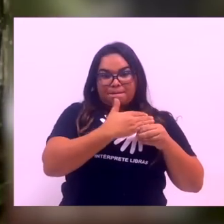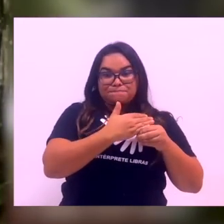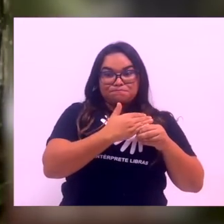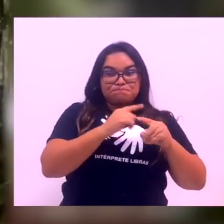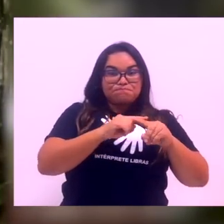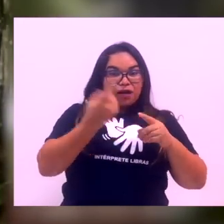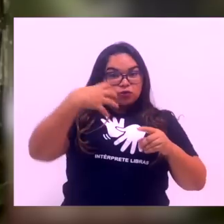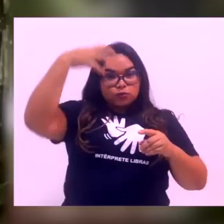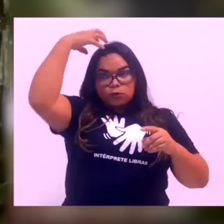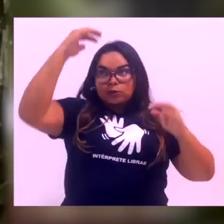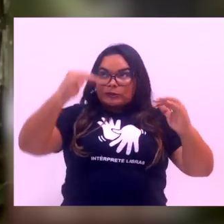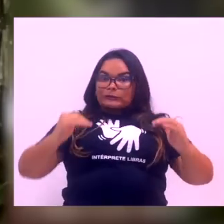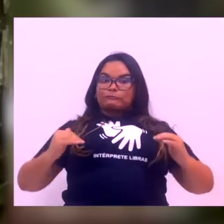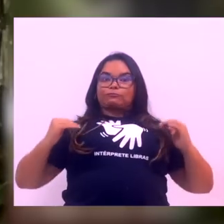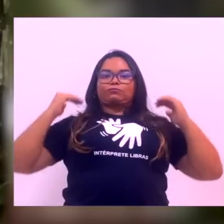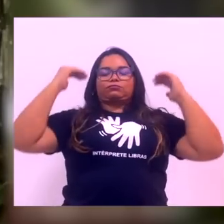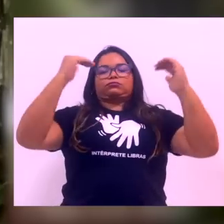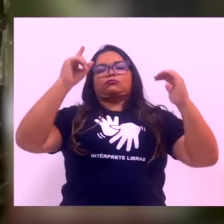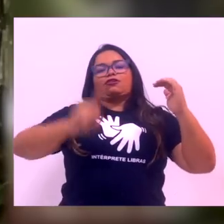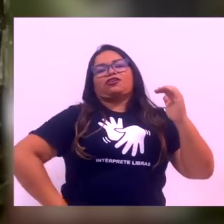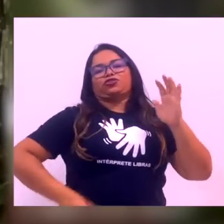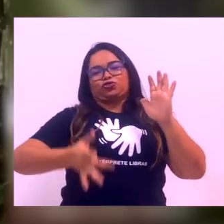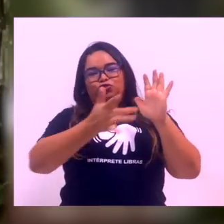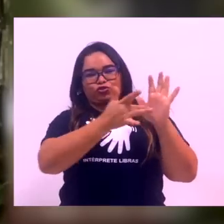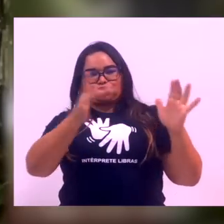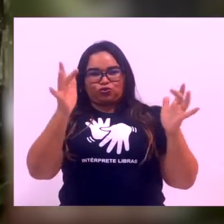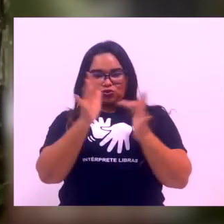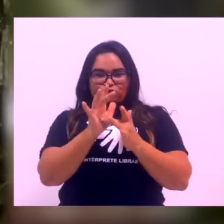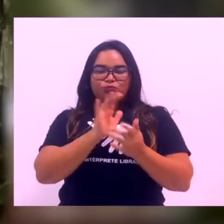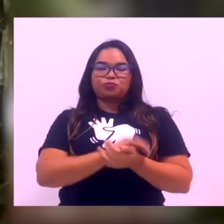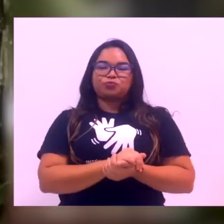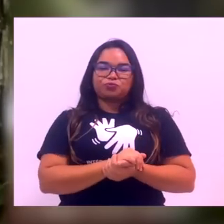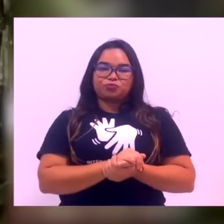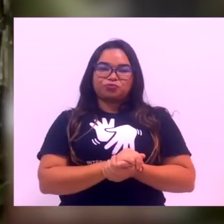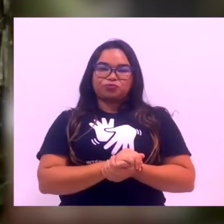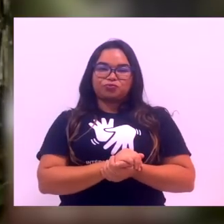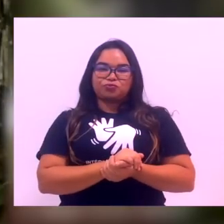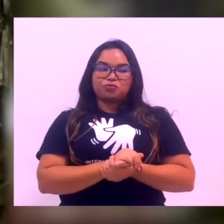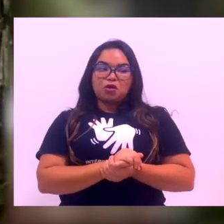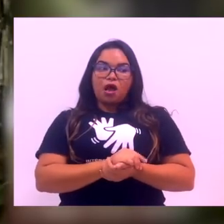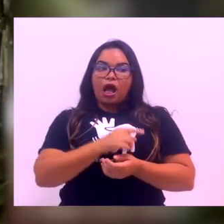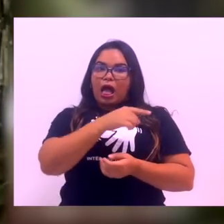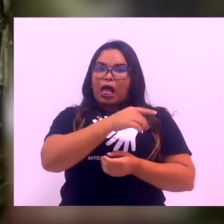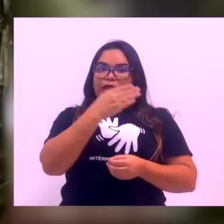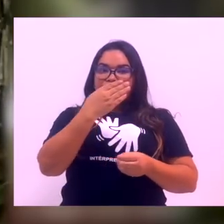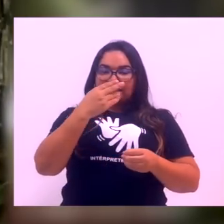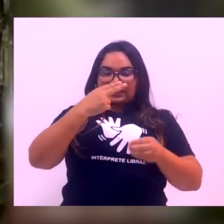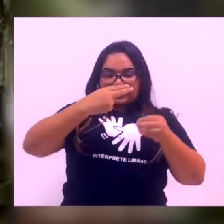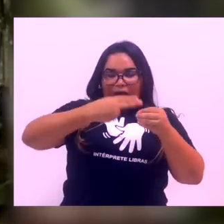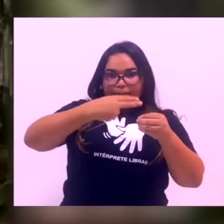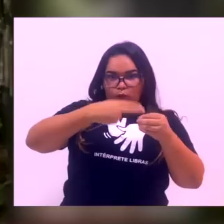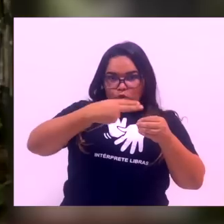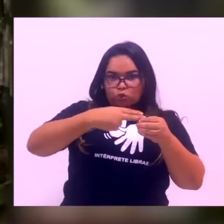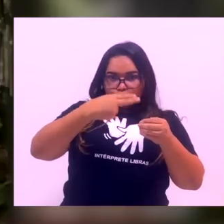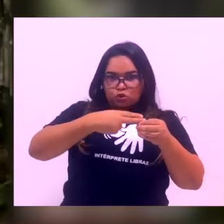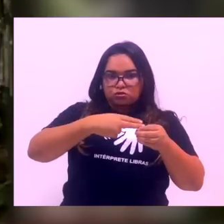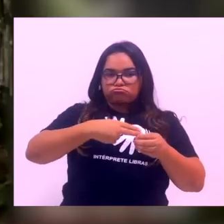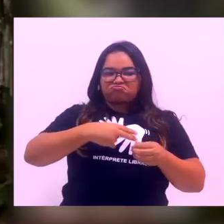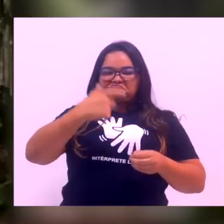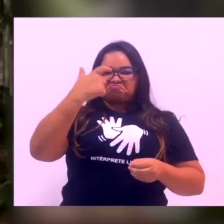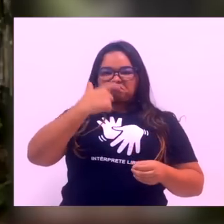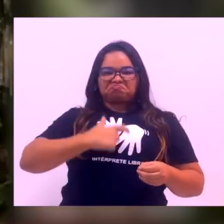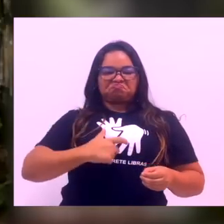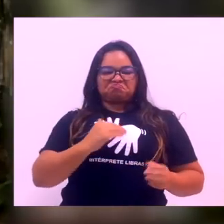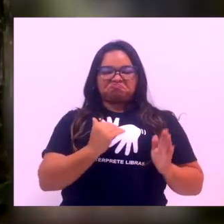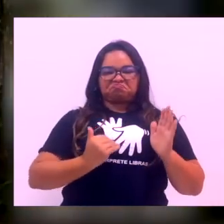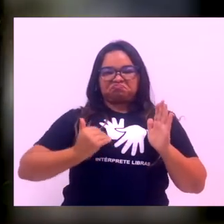R minúsculo. Quem é ele? É Jesus. Ele é o rei dos reis e senhor dos senhores. E aqui está outra pessoa